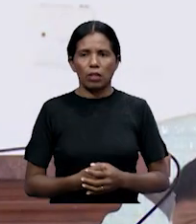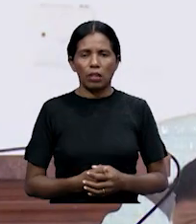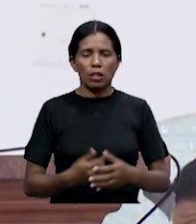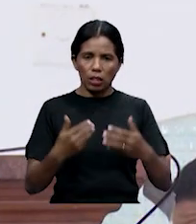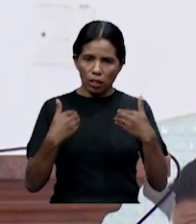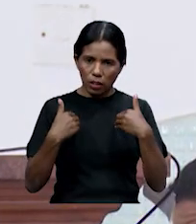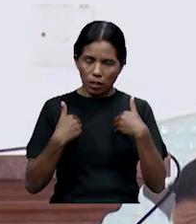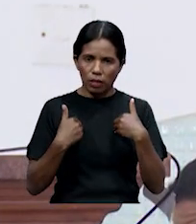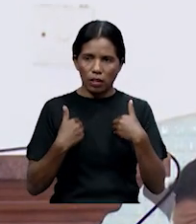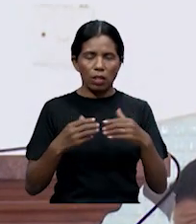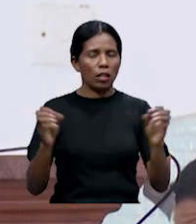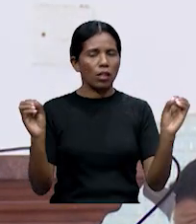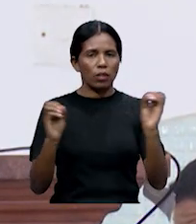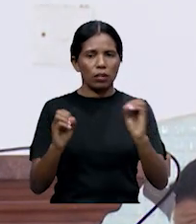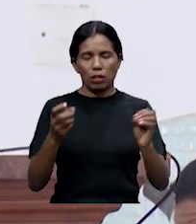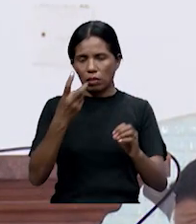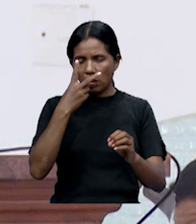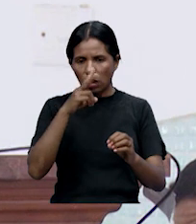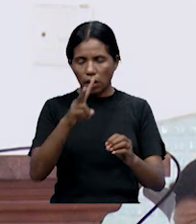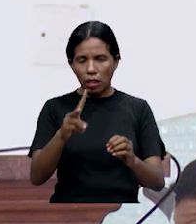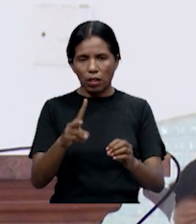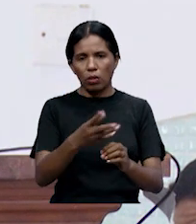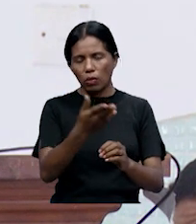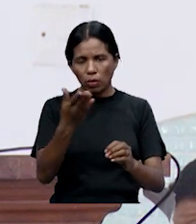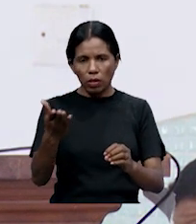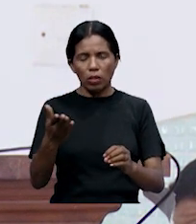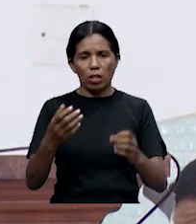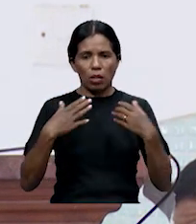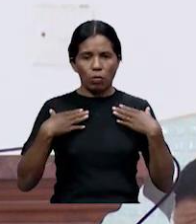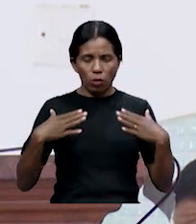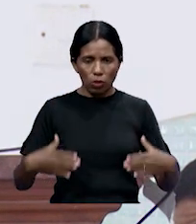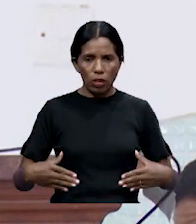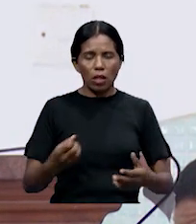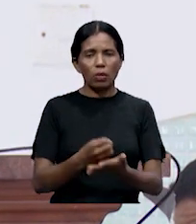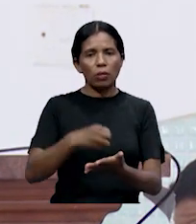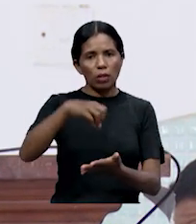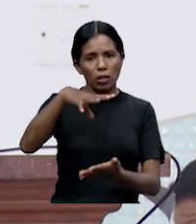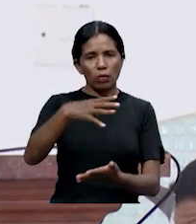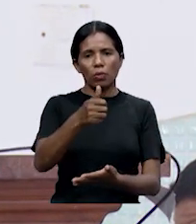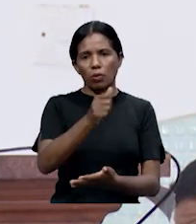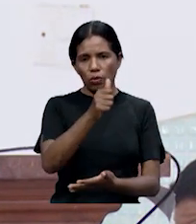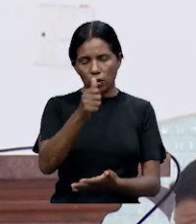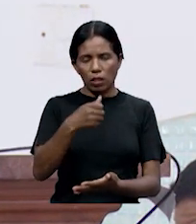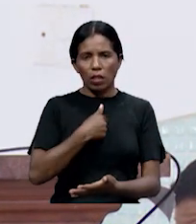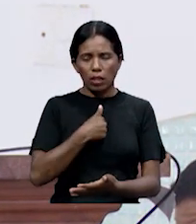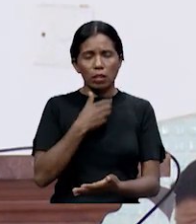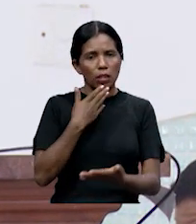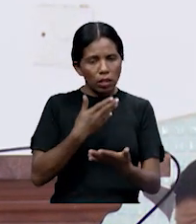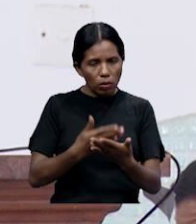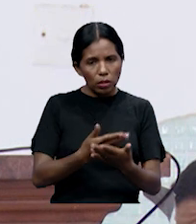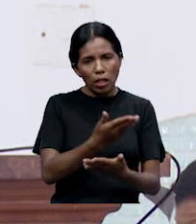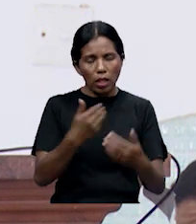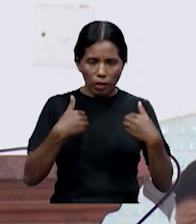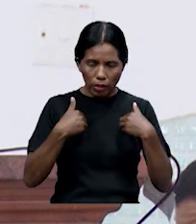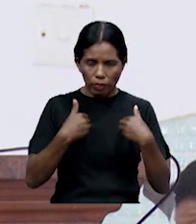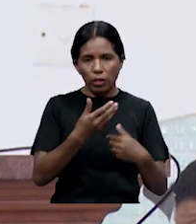ne, Laos date ho diha bukur date onian, hariko onian date, mai be dia ku itu ane be o iha ne bela ajuda mos